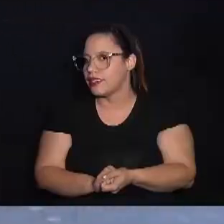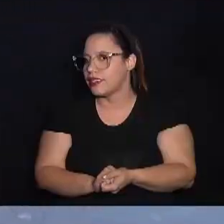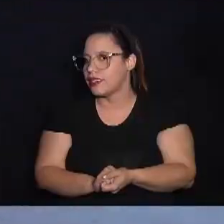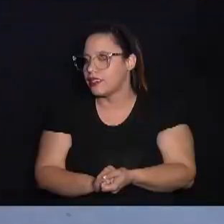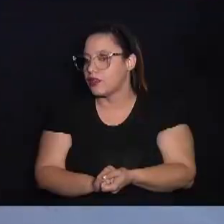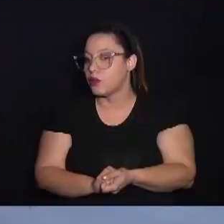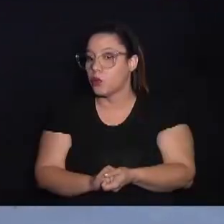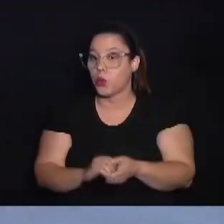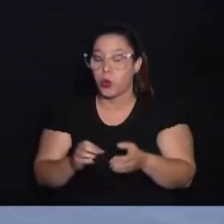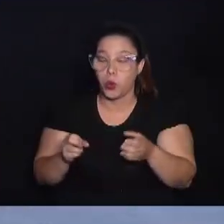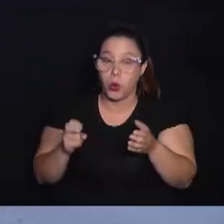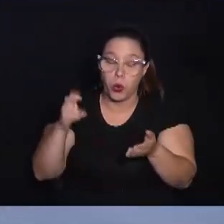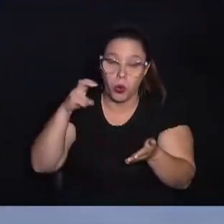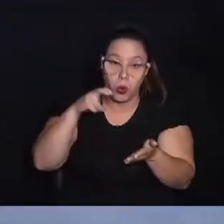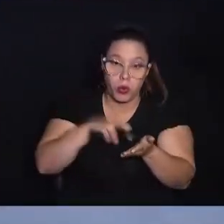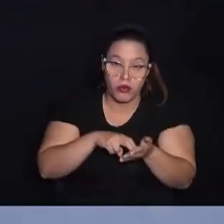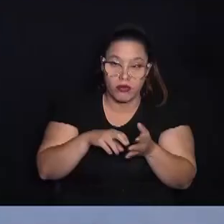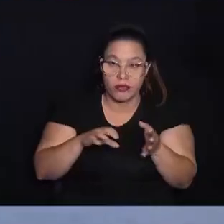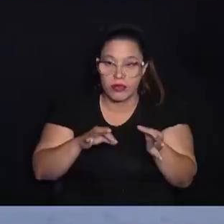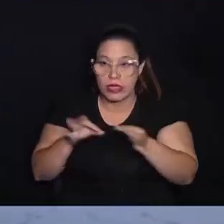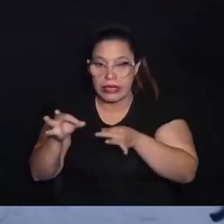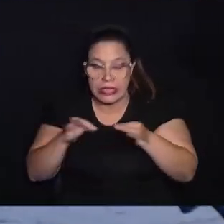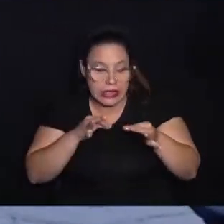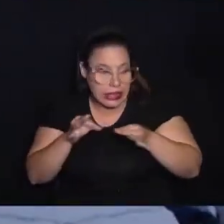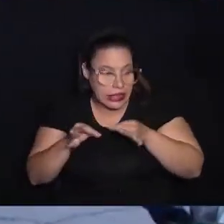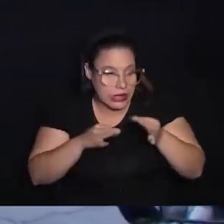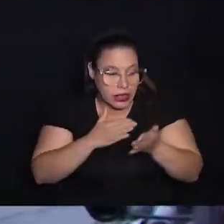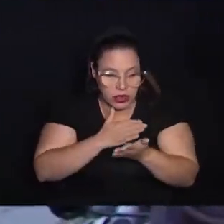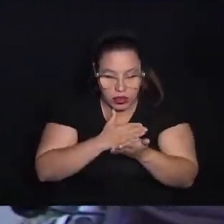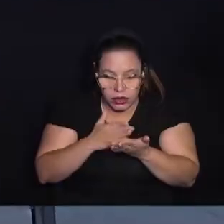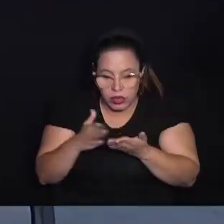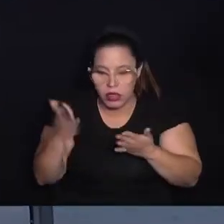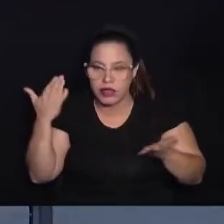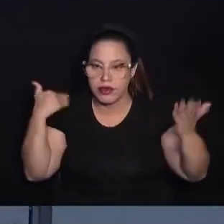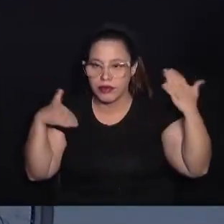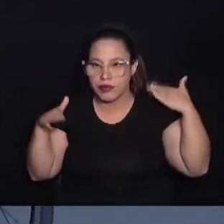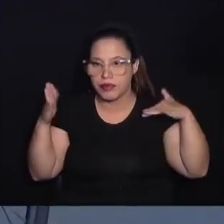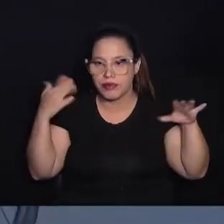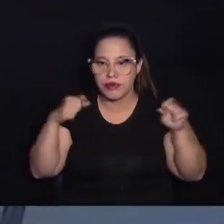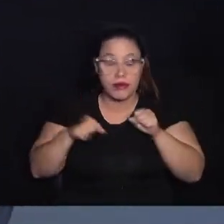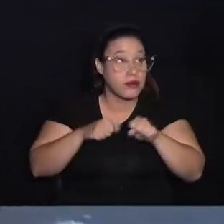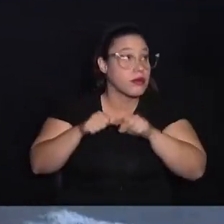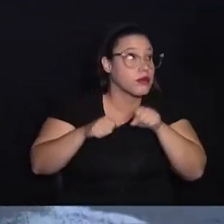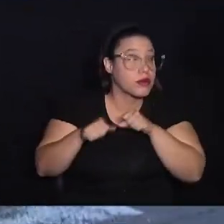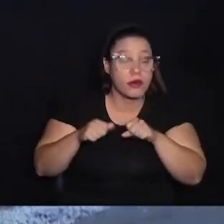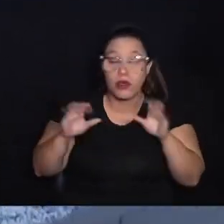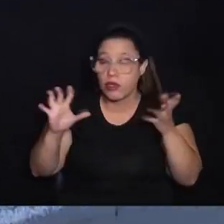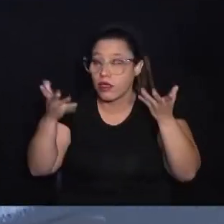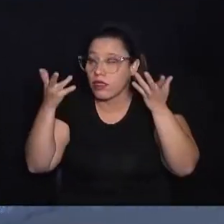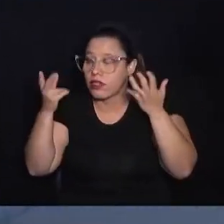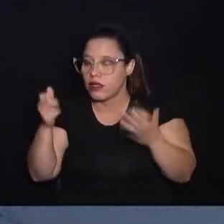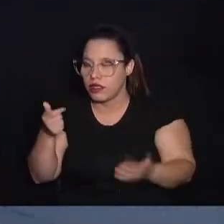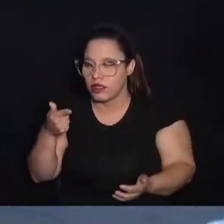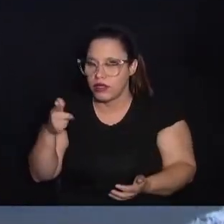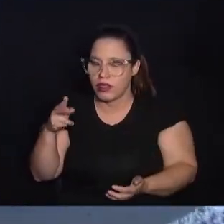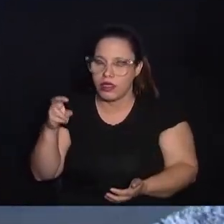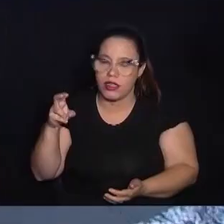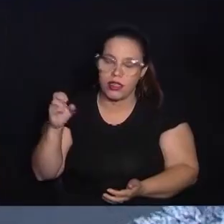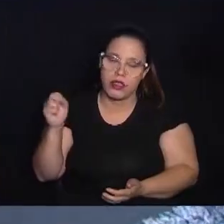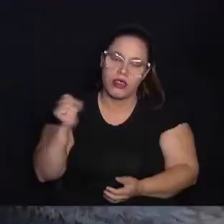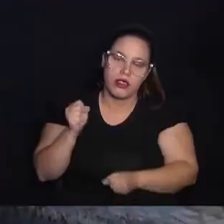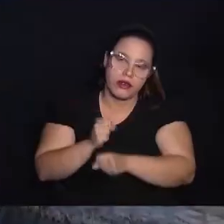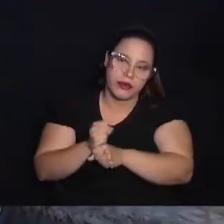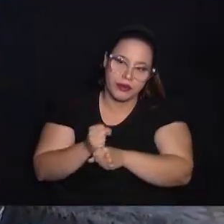logo cedo todo mundo se preparando para o passeio ciclístico em comemoração aos 250 anos de